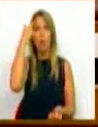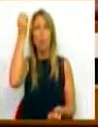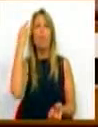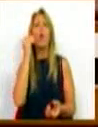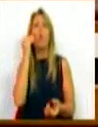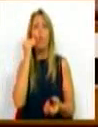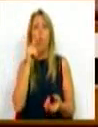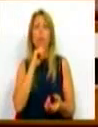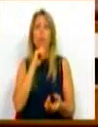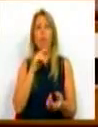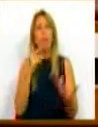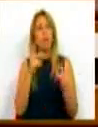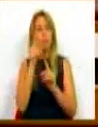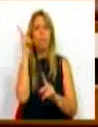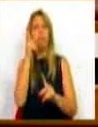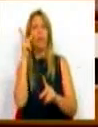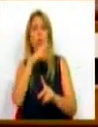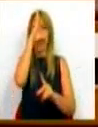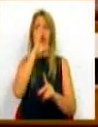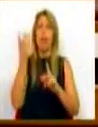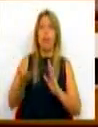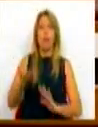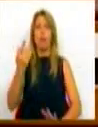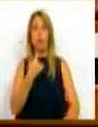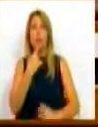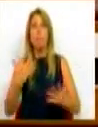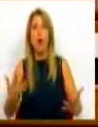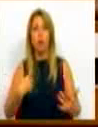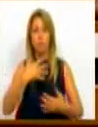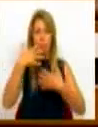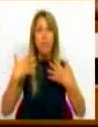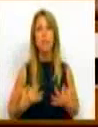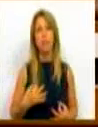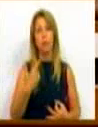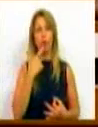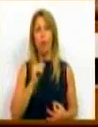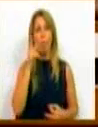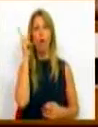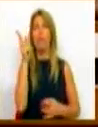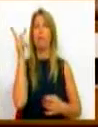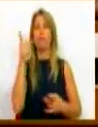com um Estado a mais, mas tenho a certeza que não se pode sobreviver com um Estado a menos.